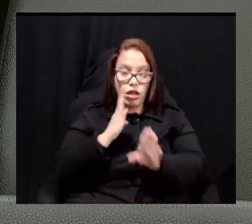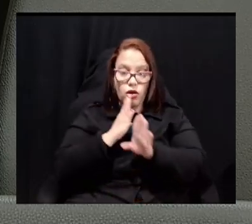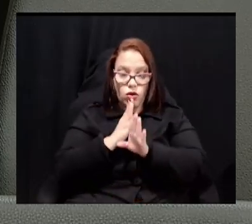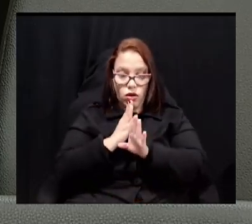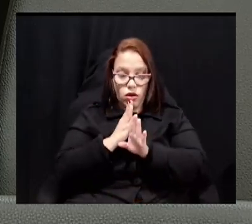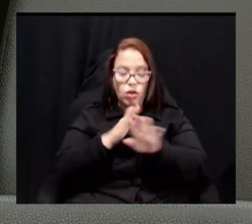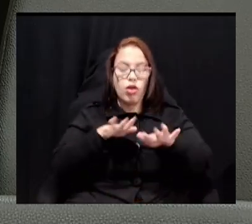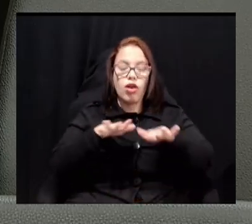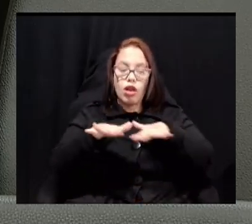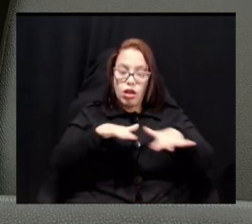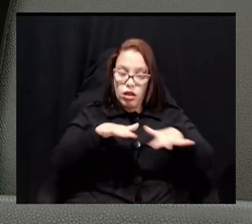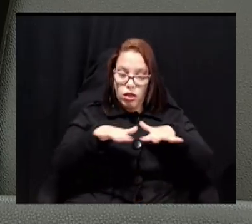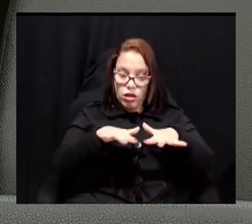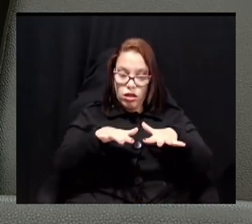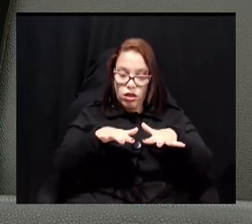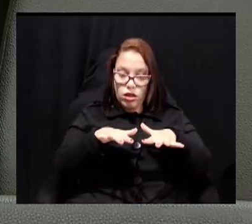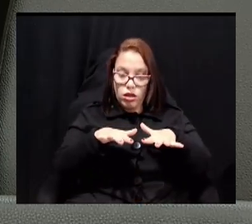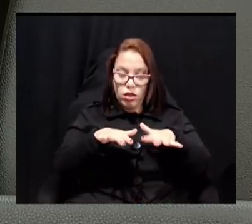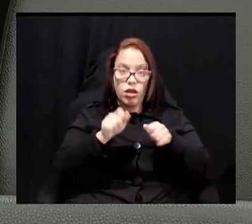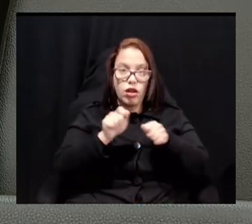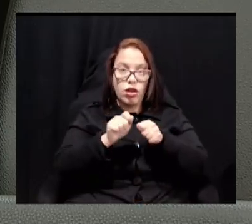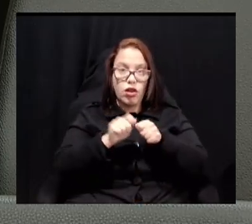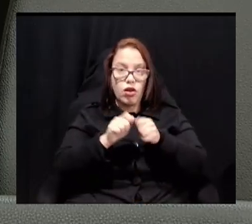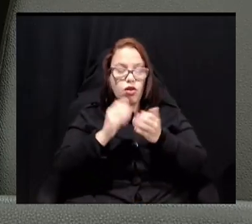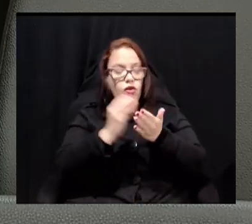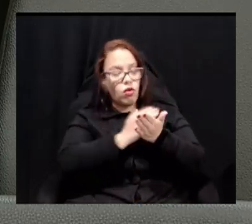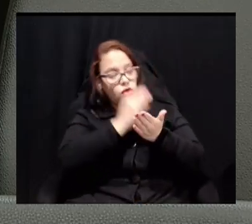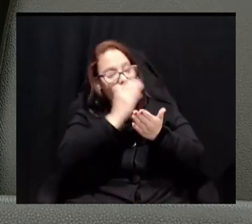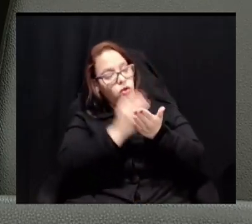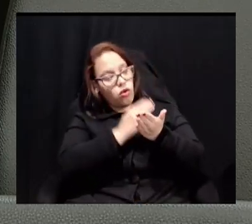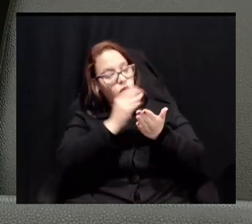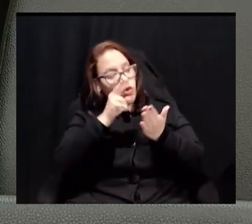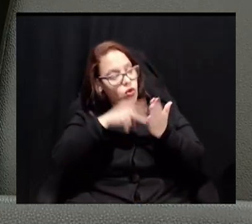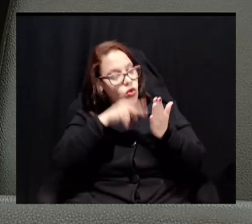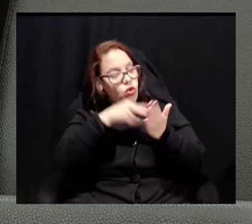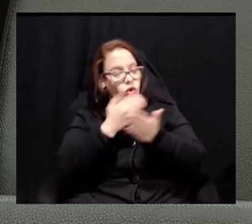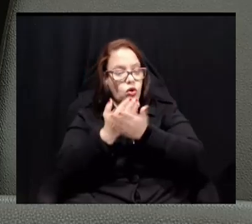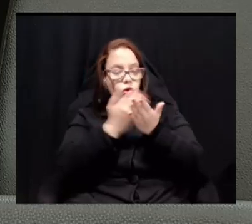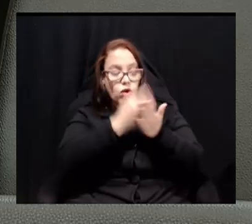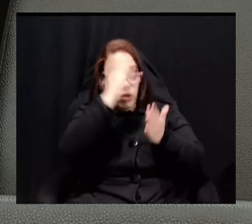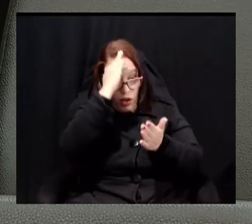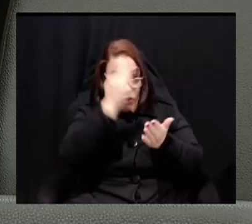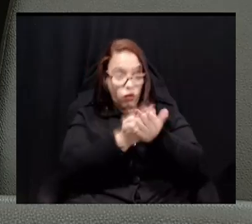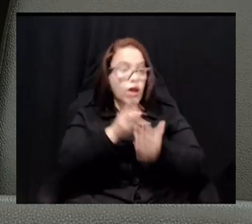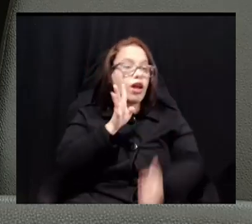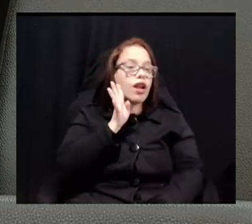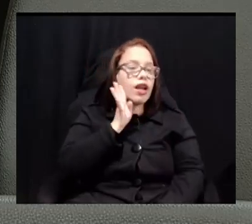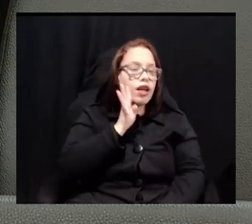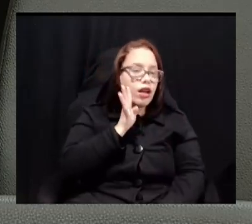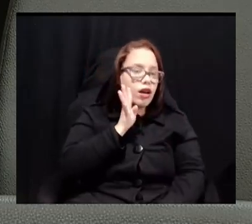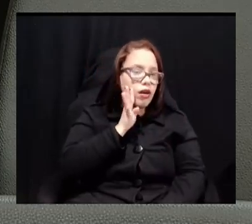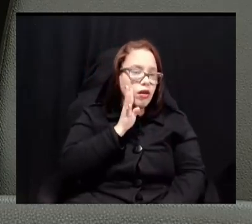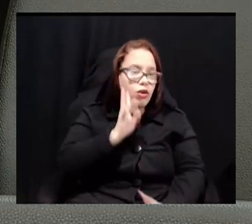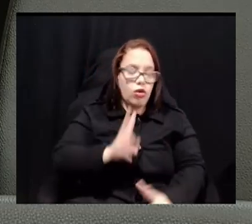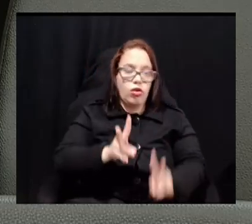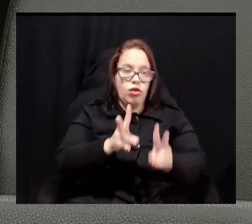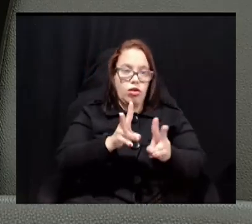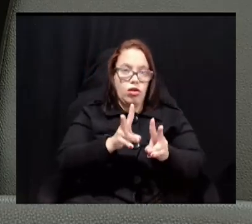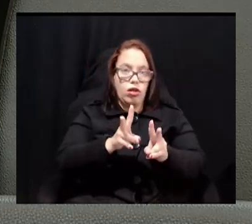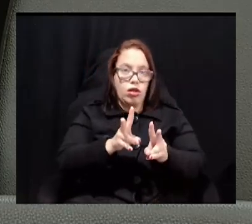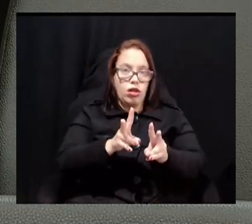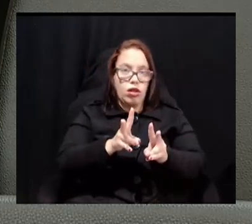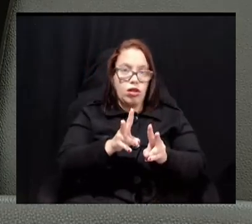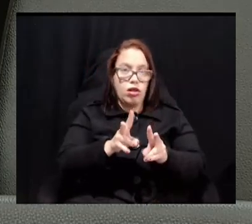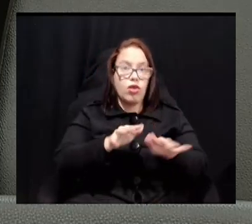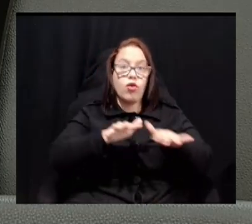momento, eles fizerem um devocional da fé deles, legal, válido, seguimos em frente. Se for um momento